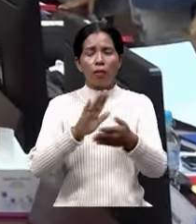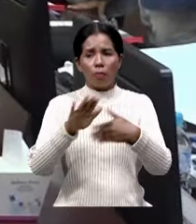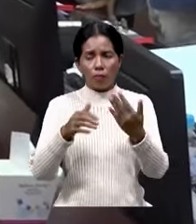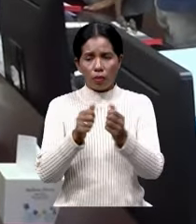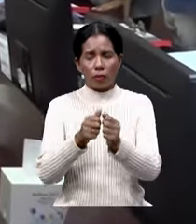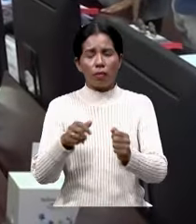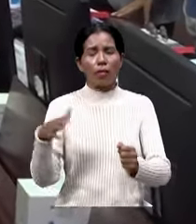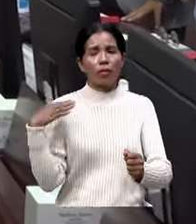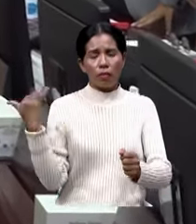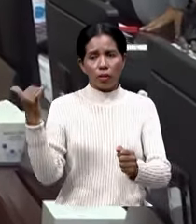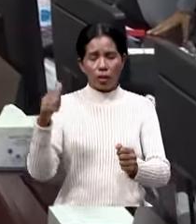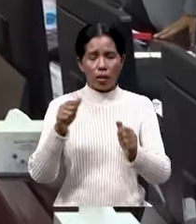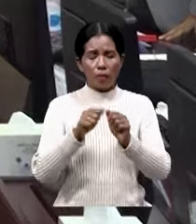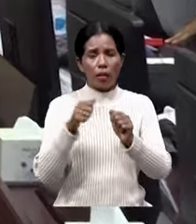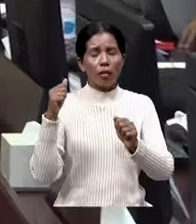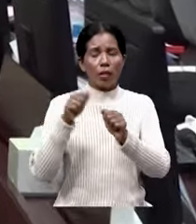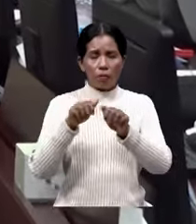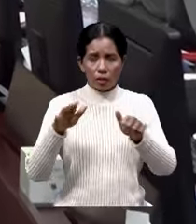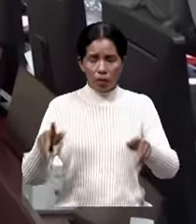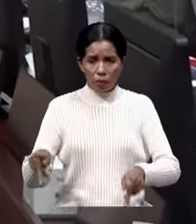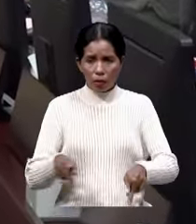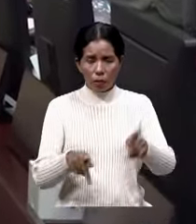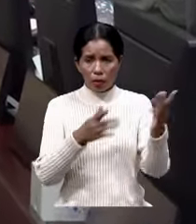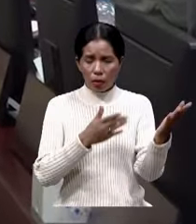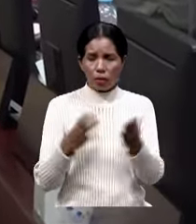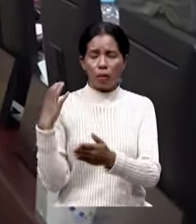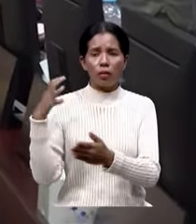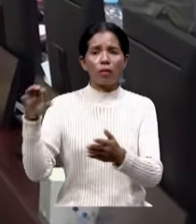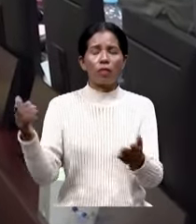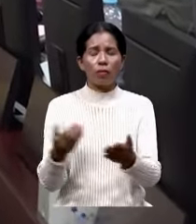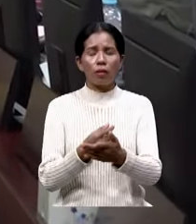e administração pública nacional, onde não é belelore competência for, ba